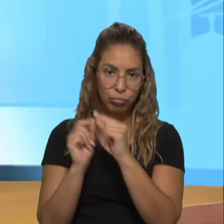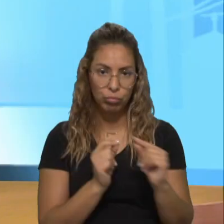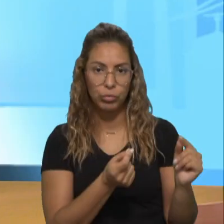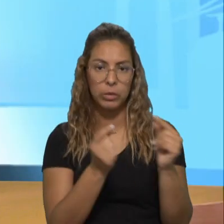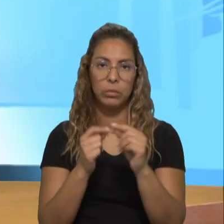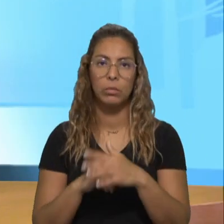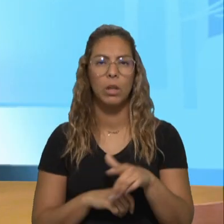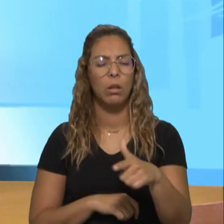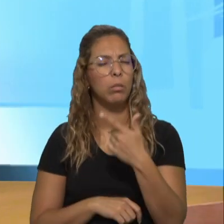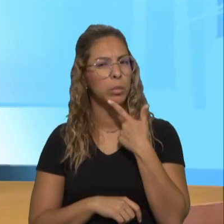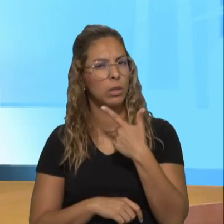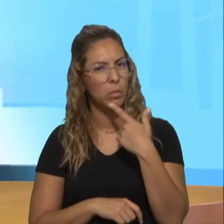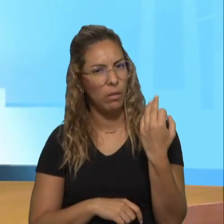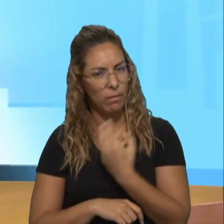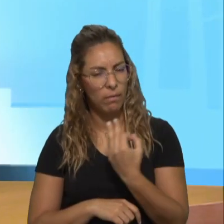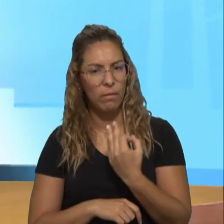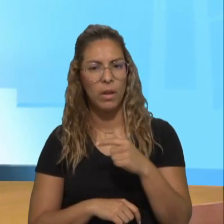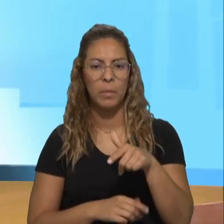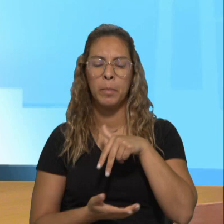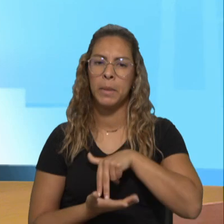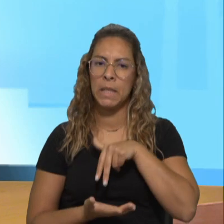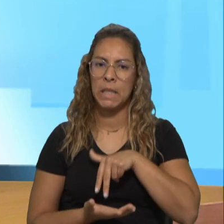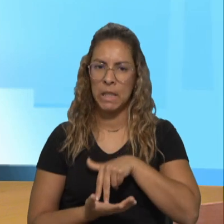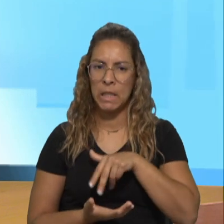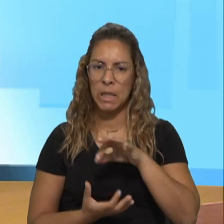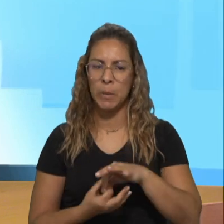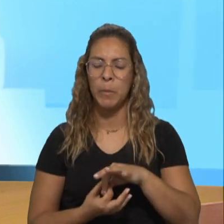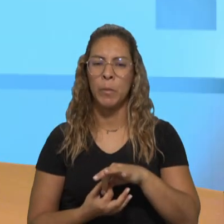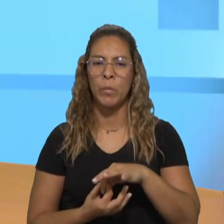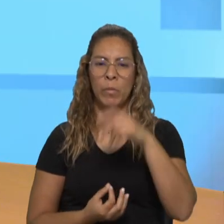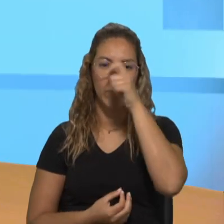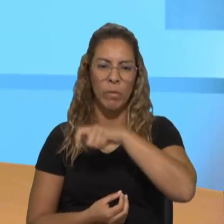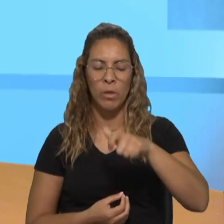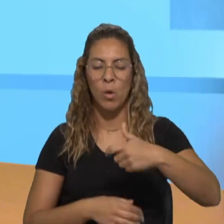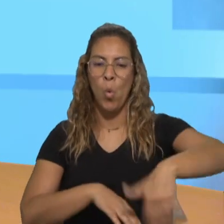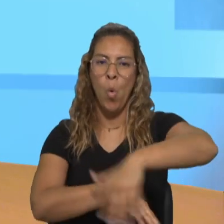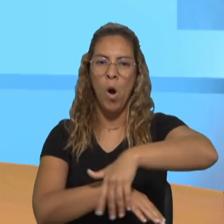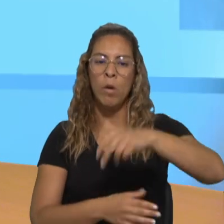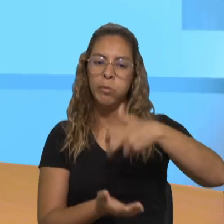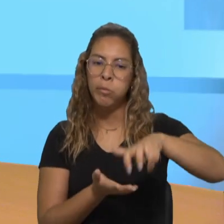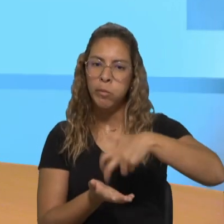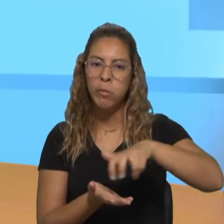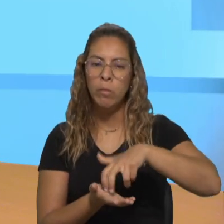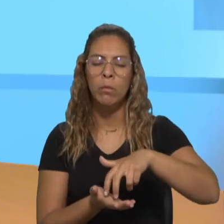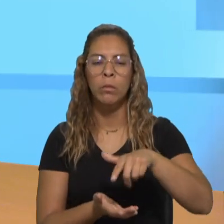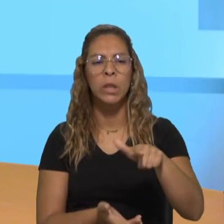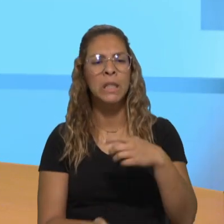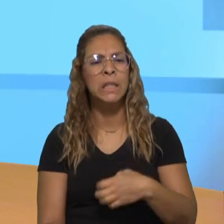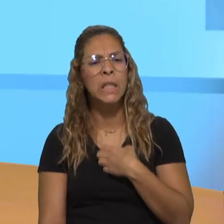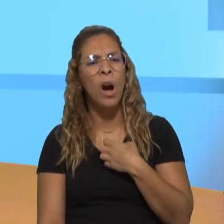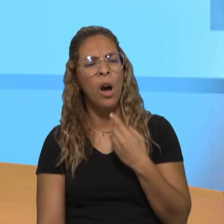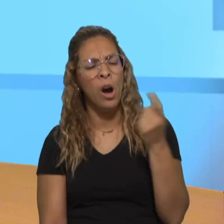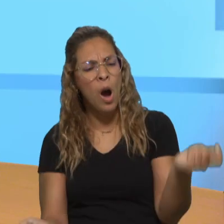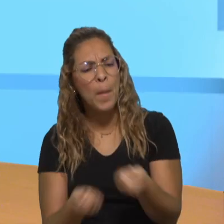se percebe que irá haver uma grande presença dos candidatos políticos nas ruas. Para os jovens, que significado tem a campanha